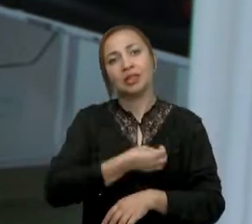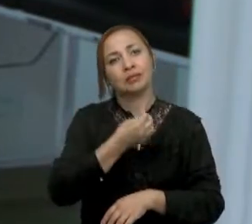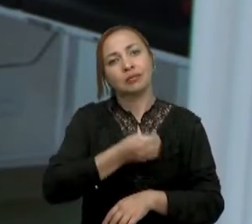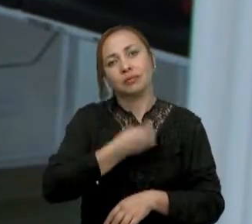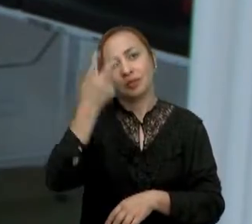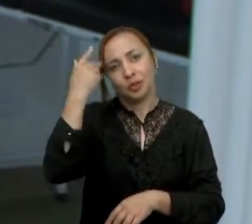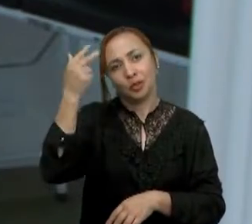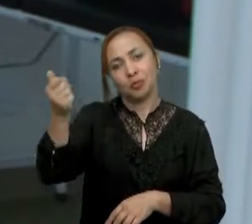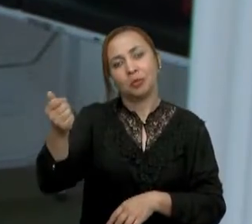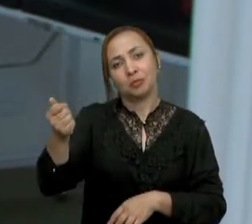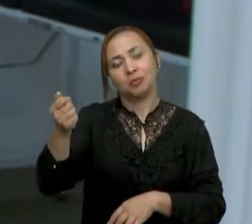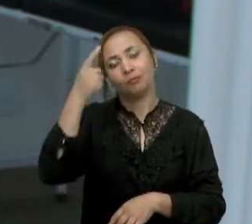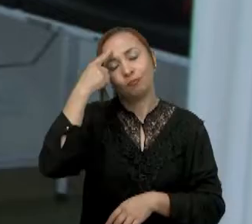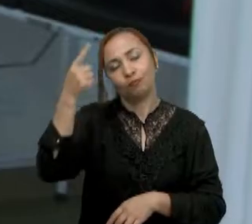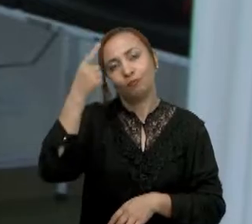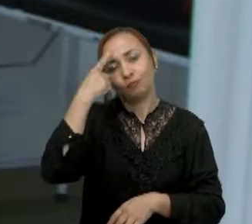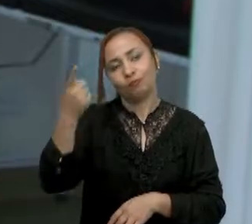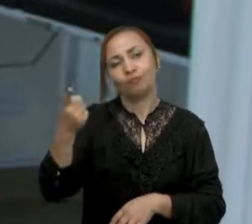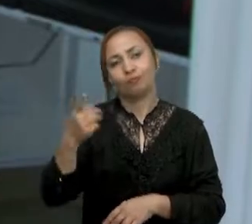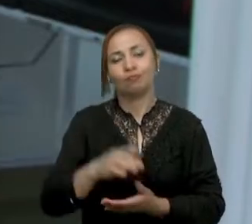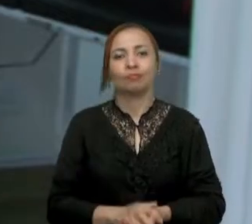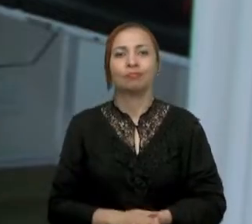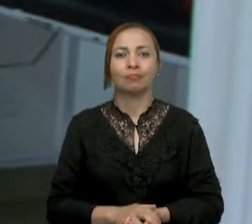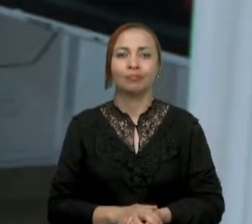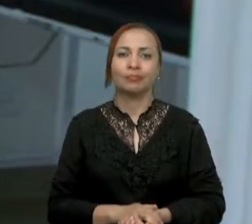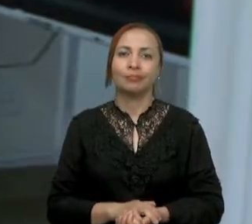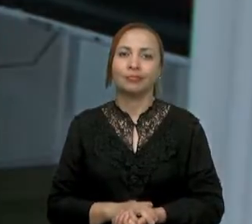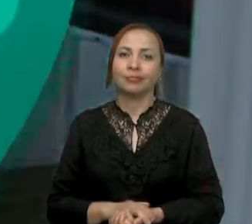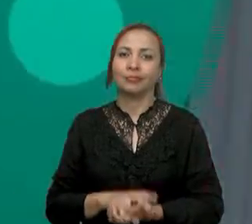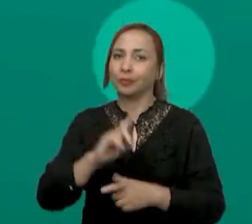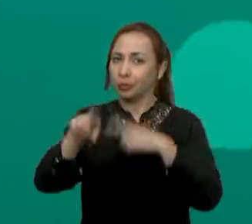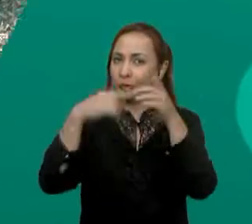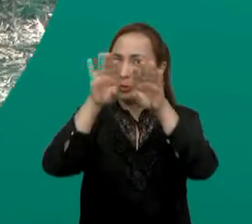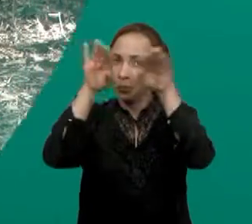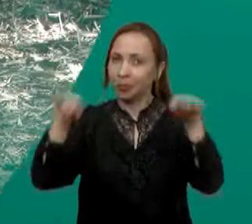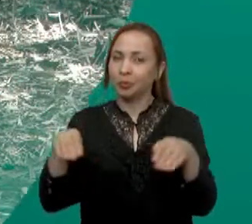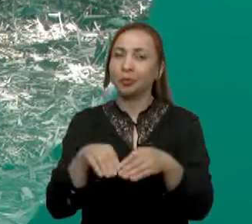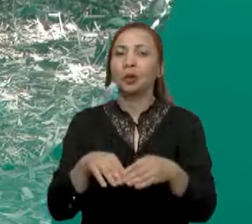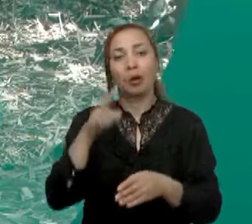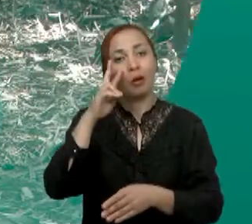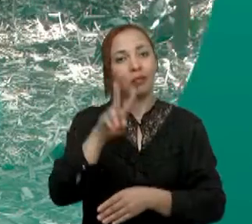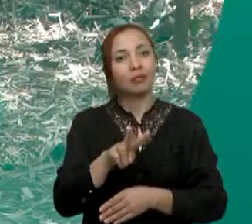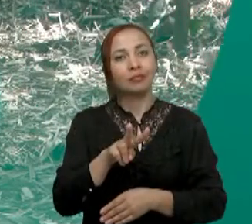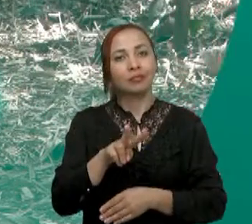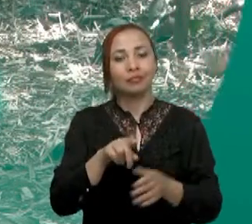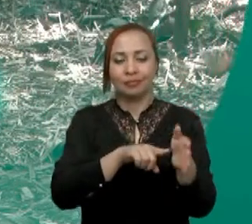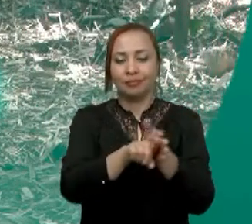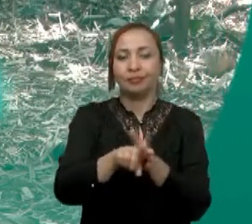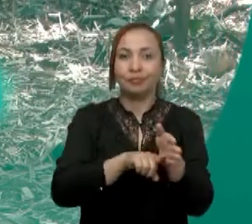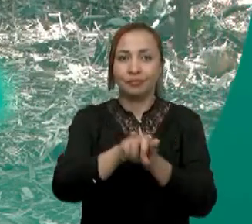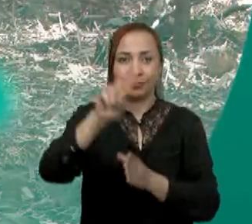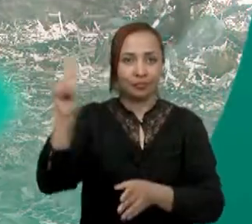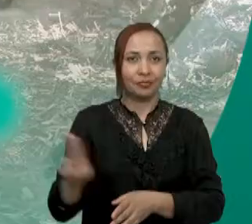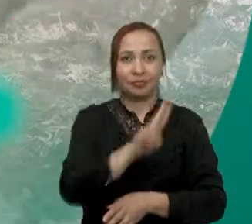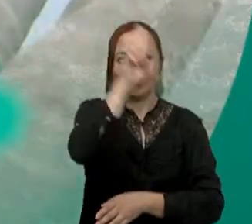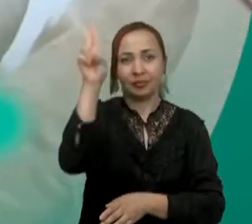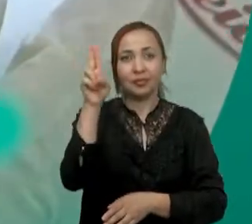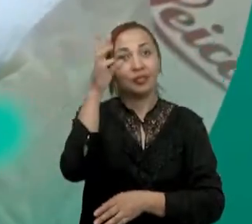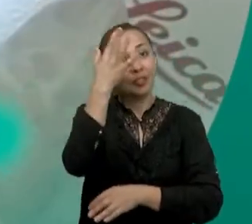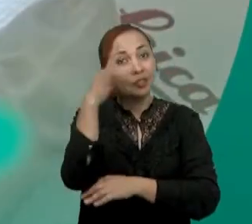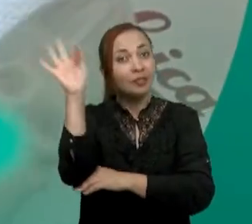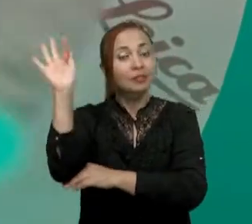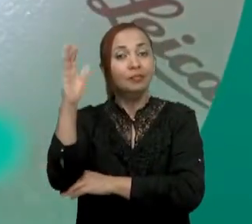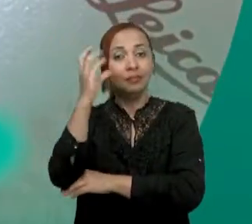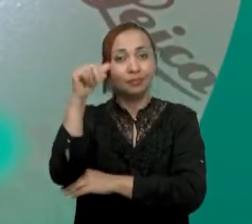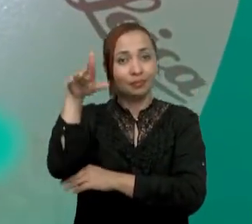para o as suas atividades cotidianas anteriores né e no próximo bloco você confere pesquisa da Universidade